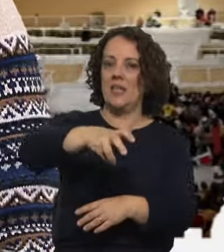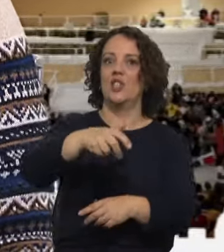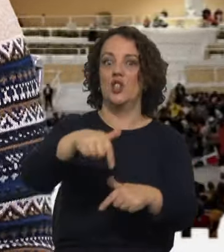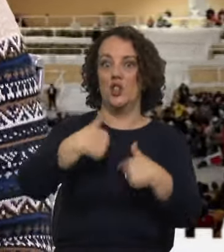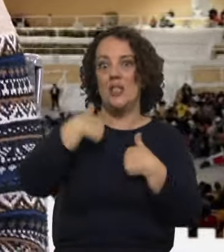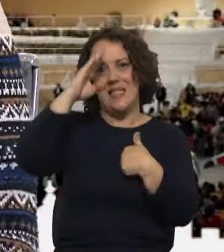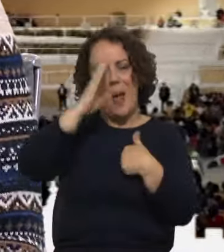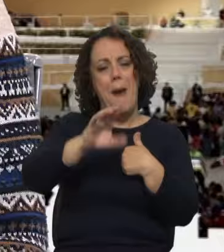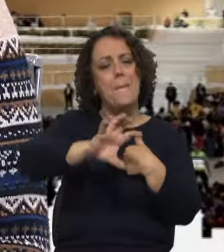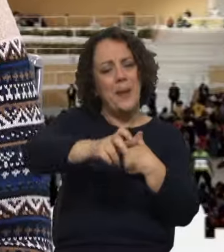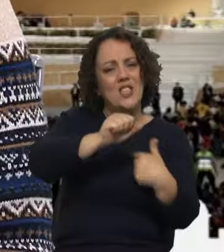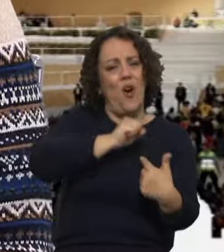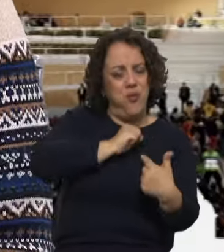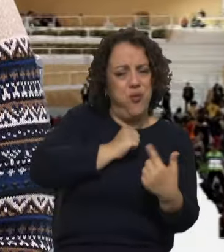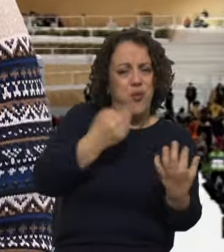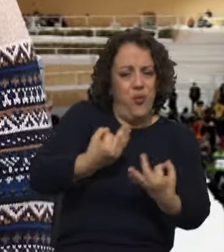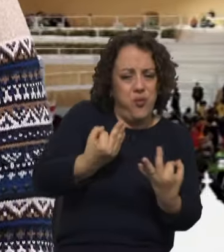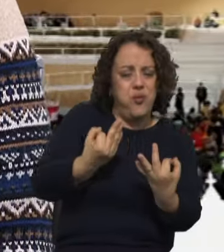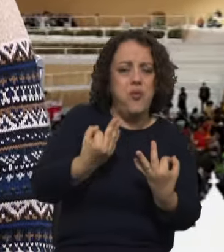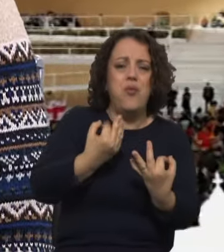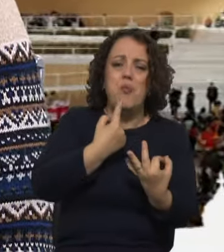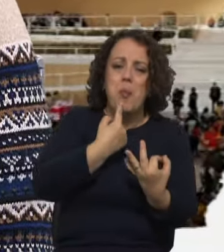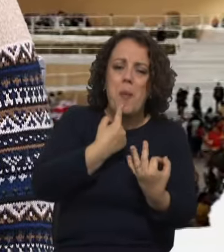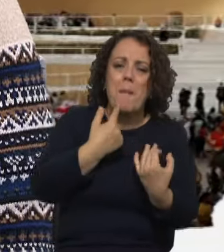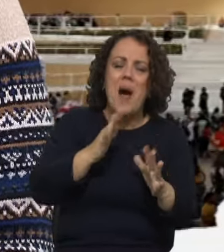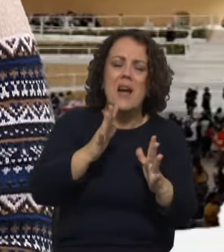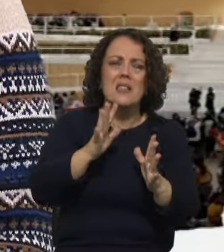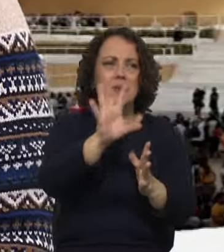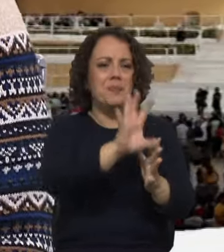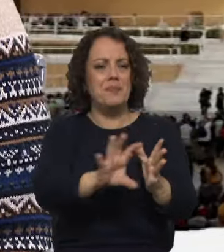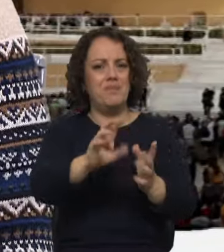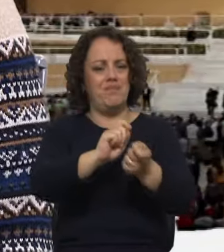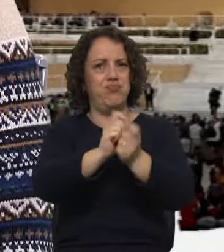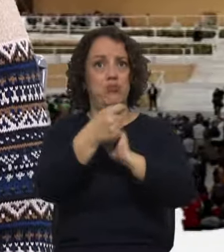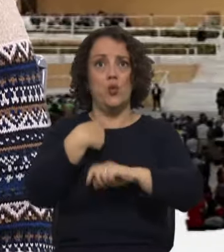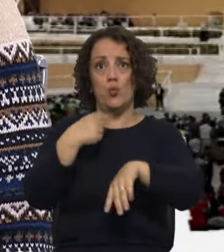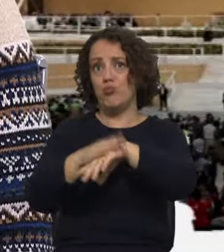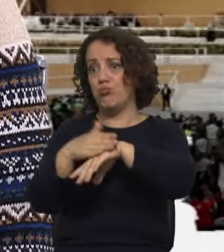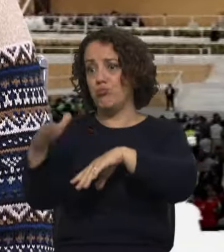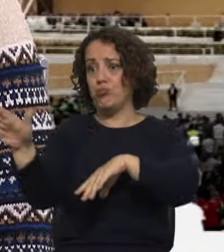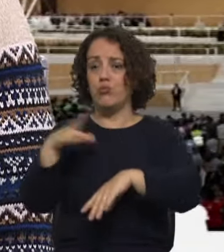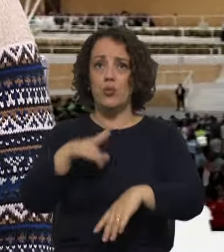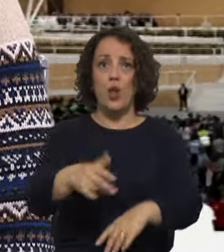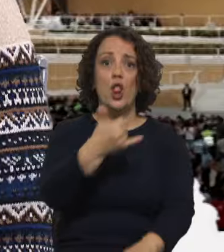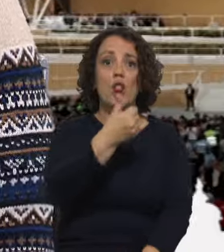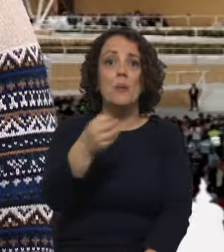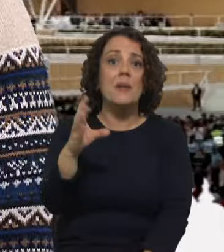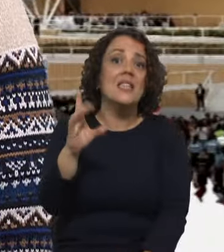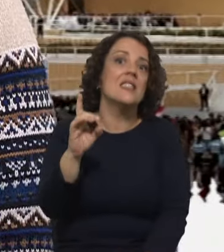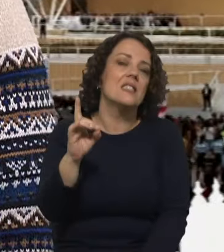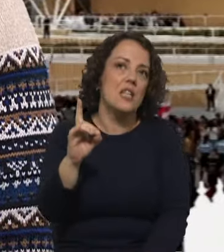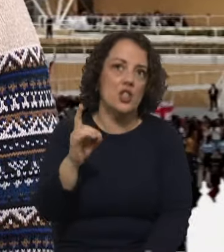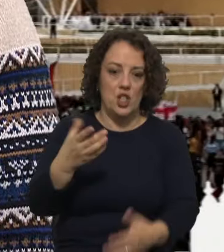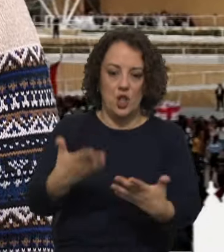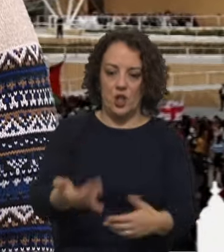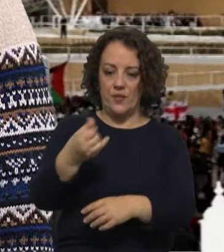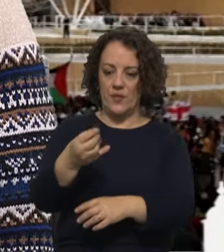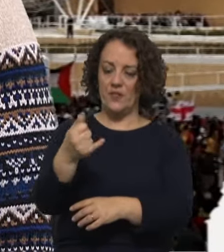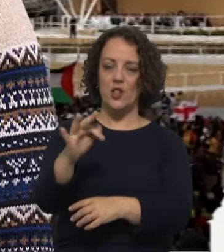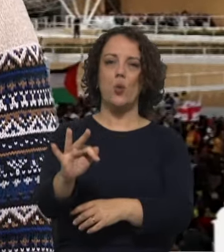é o nosso mas que ao mesmo tempo já tanto mudou não é quer dizer eu sai de Portugal em 2016 estamos em 2024